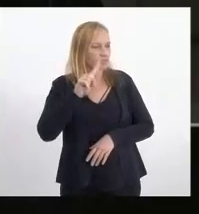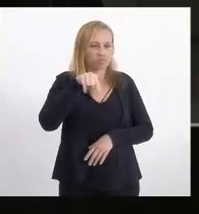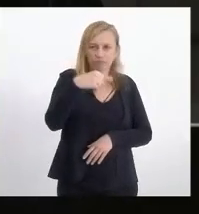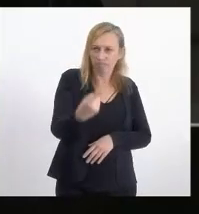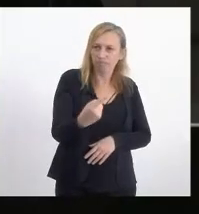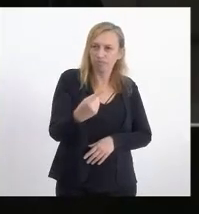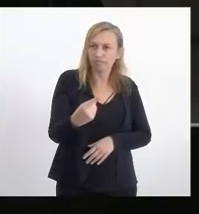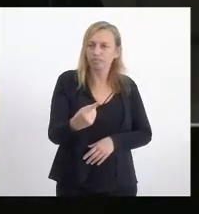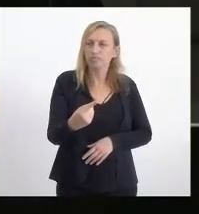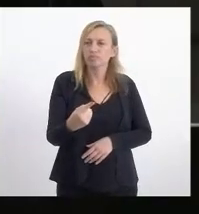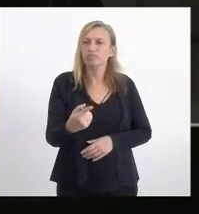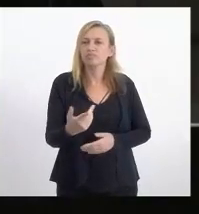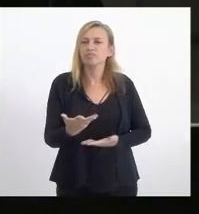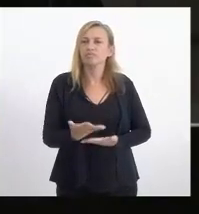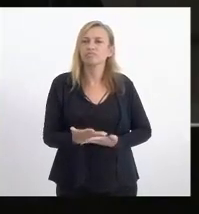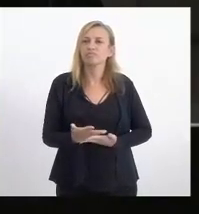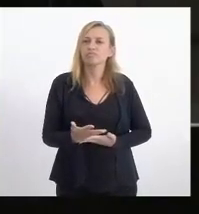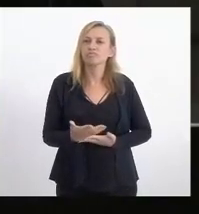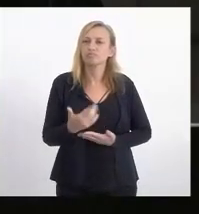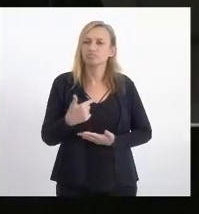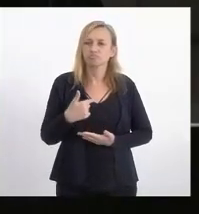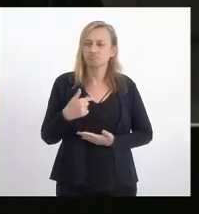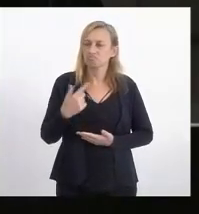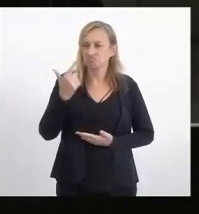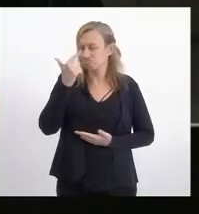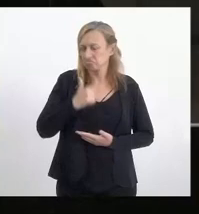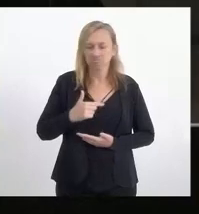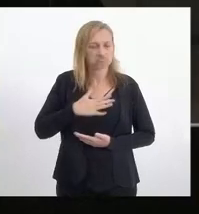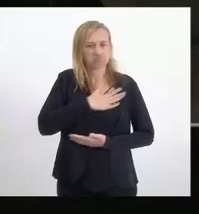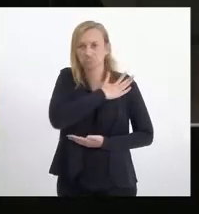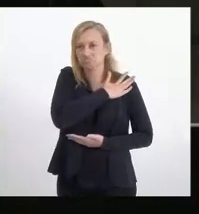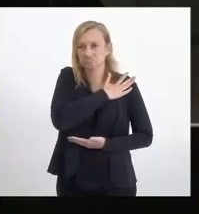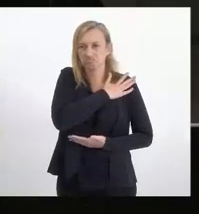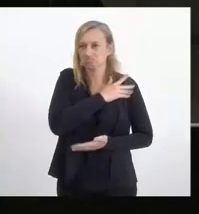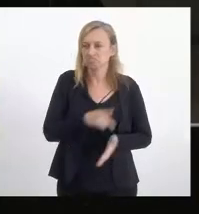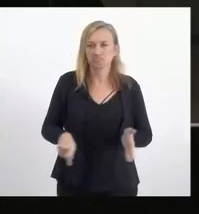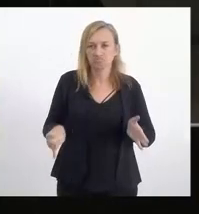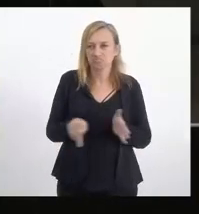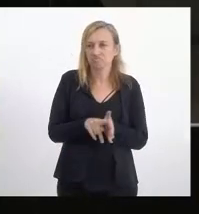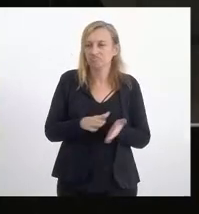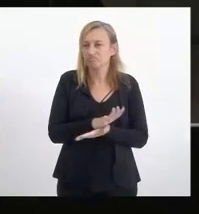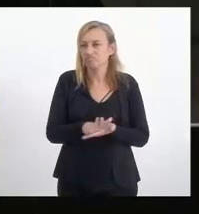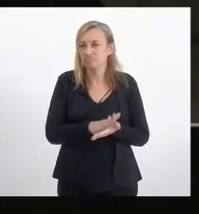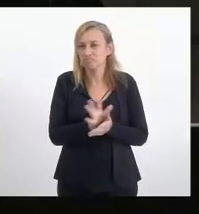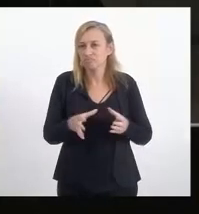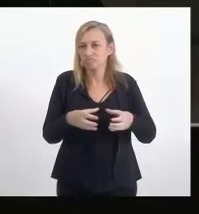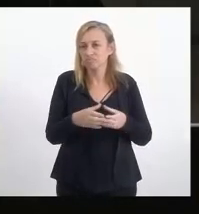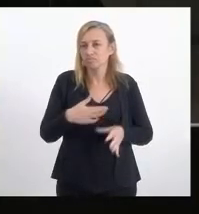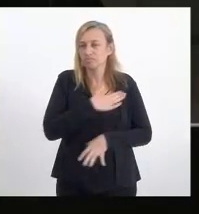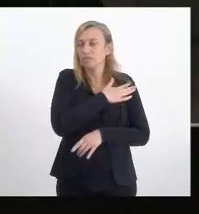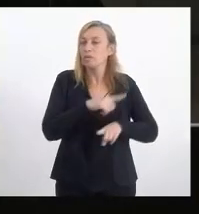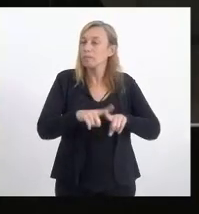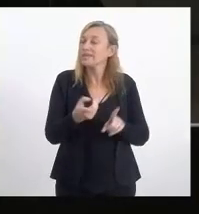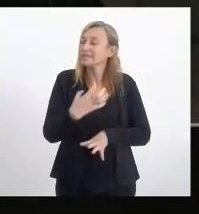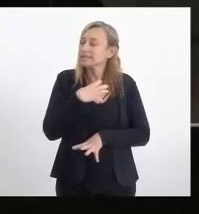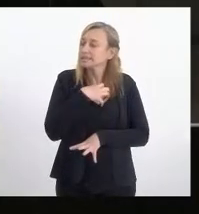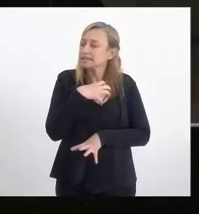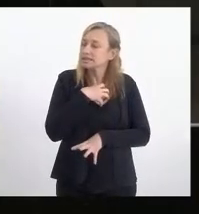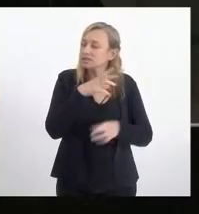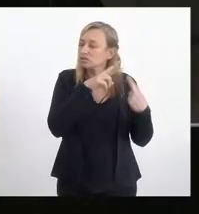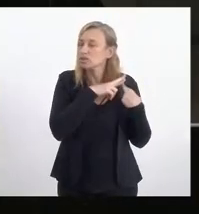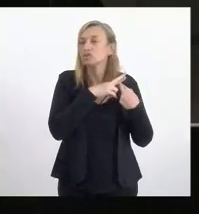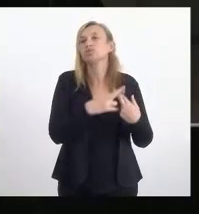Rodrigo Amorim não sou militar não faço parte de nenhuma Corporação mas sinto